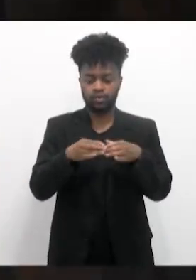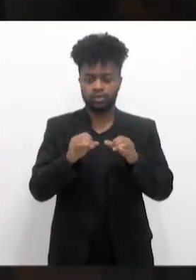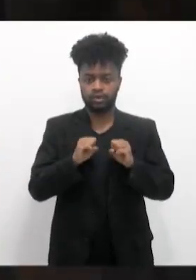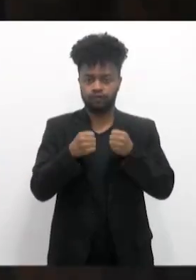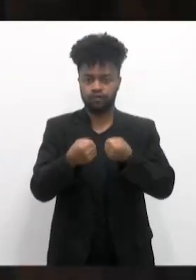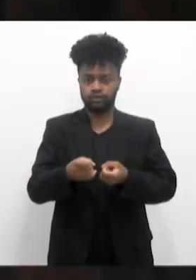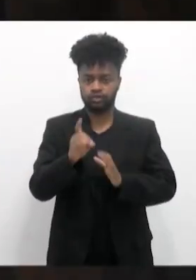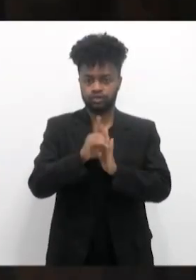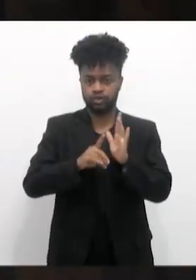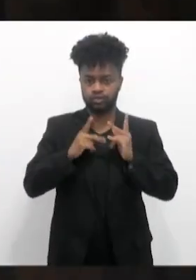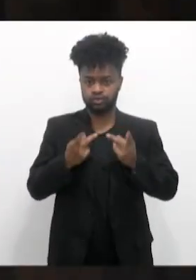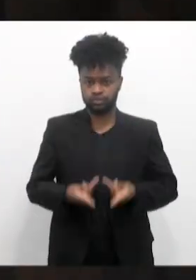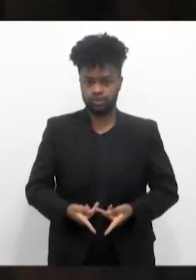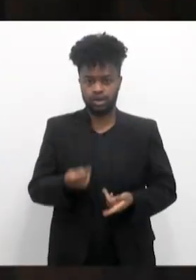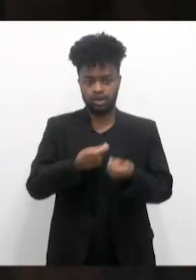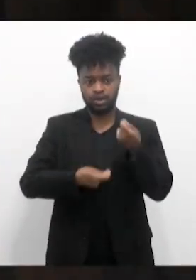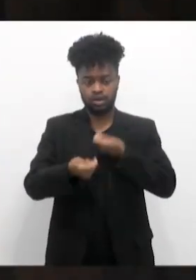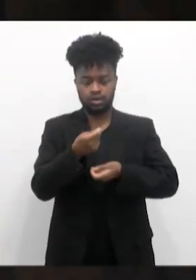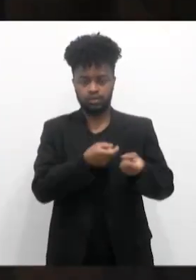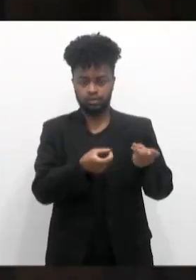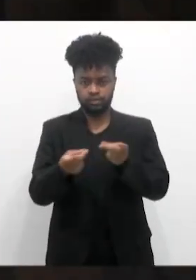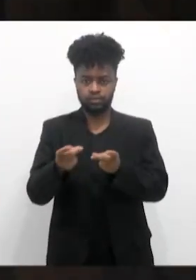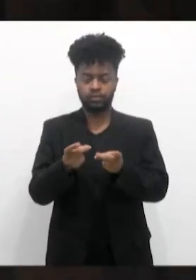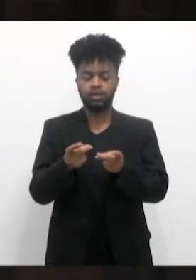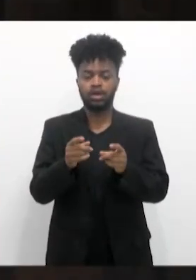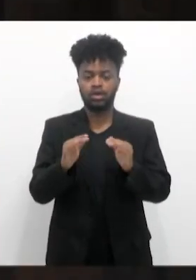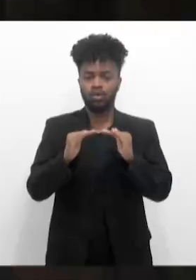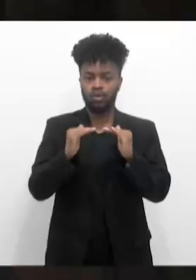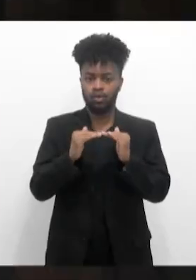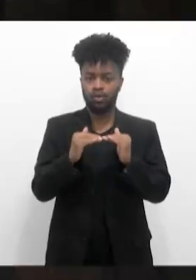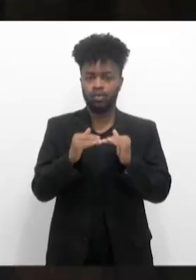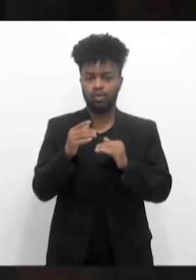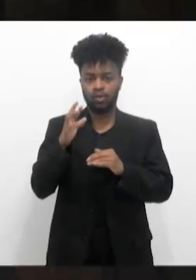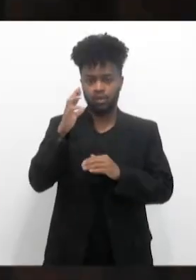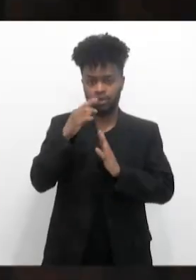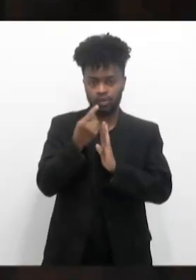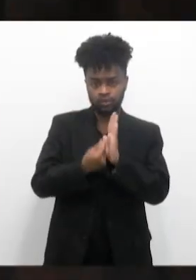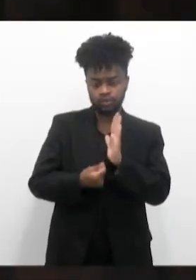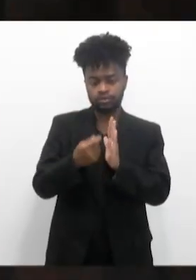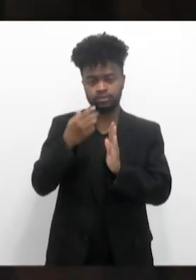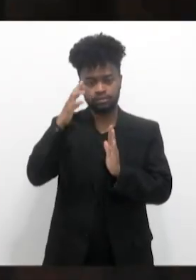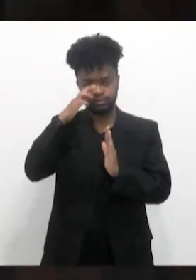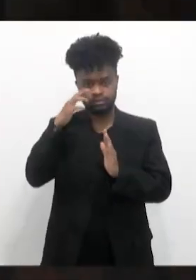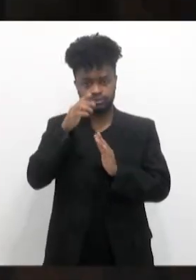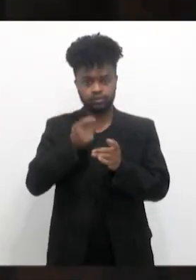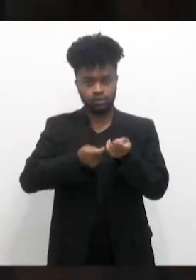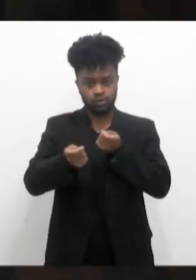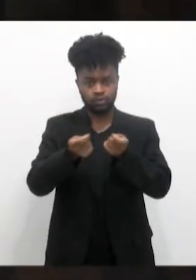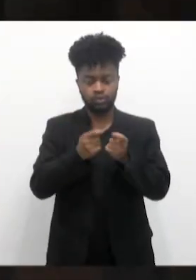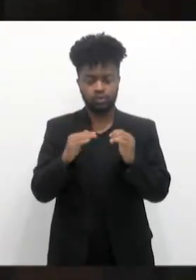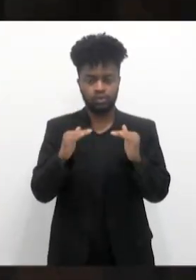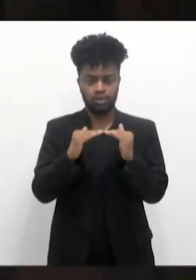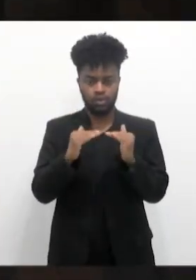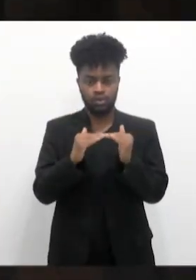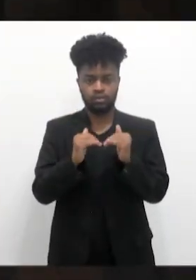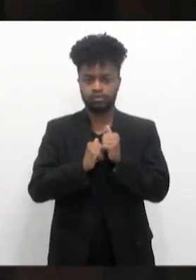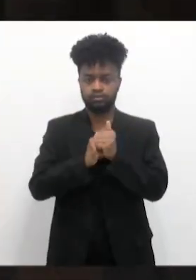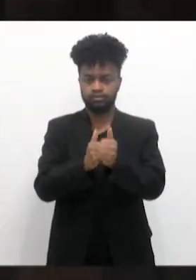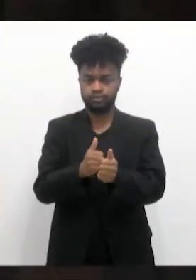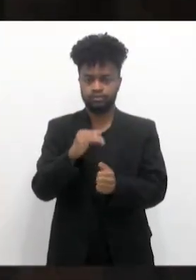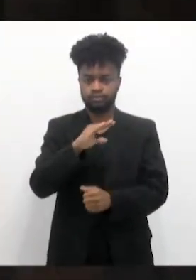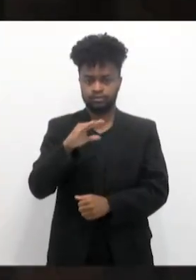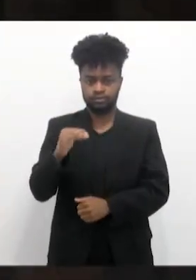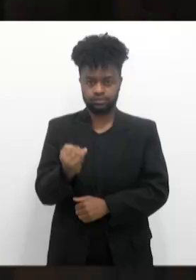de Economia, Indústria e Comércio favorável, e de Orçamento, Finanças, Fiscalização Financeira e Controle favorável, com as emendas